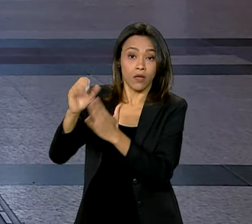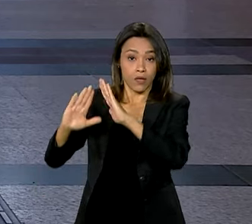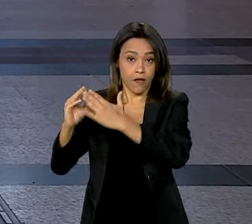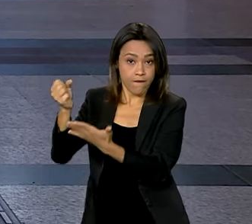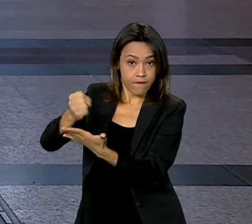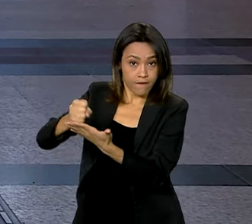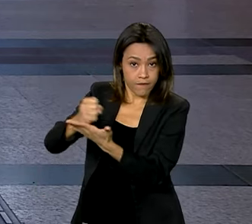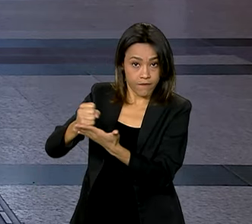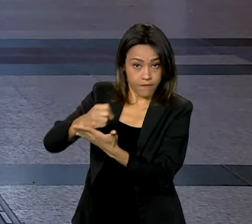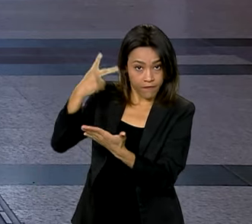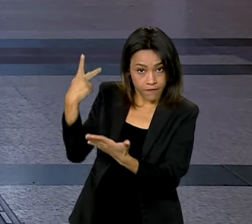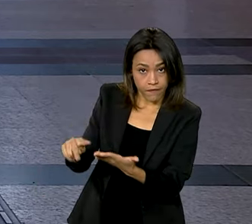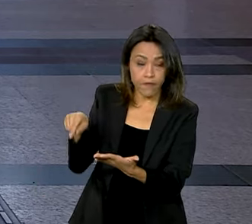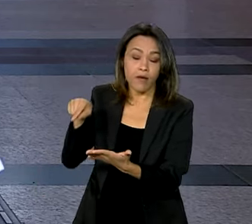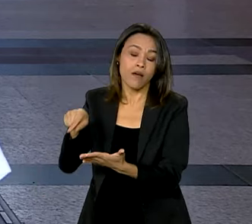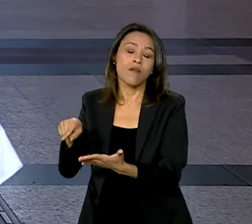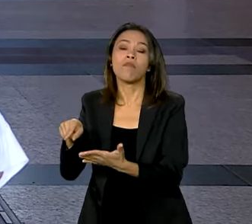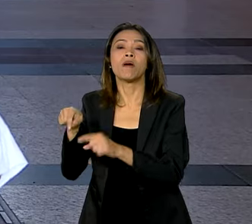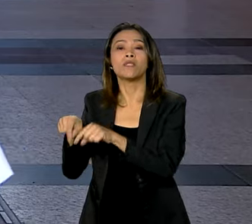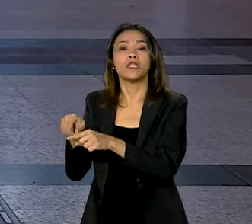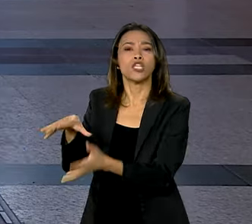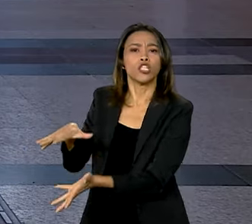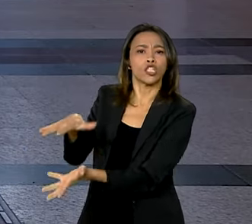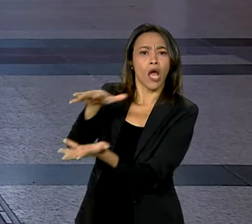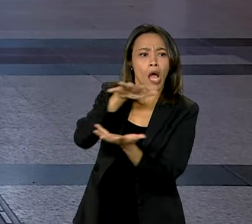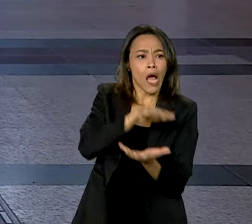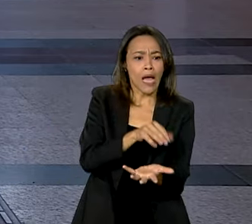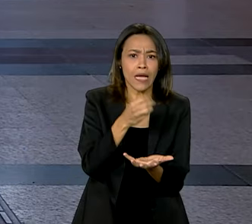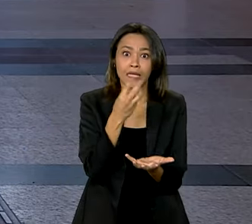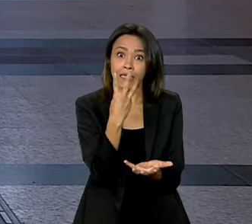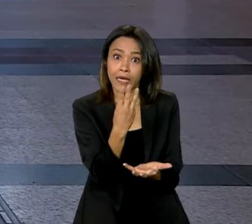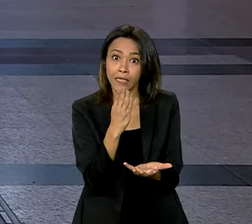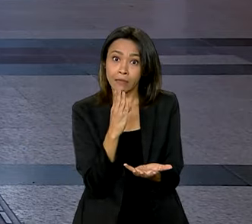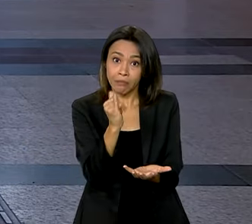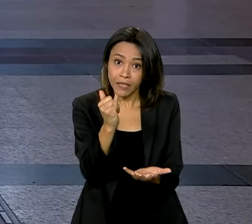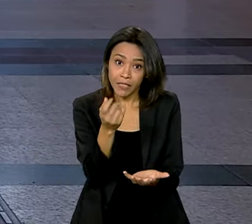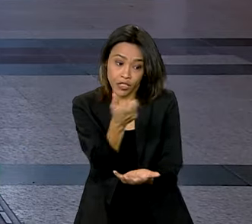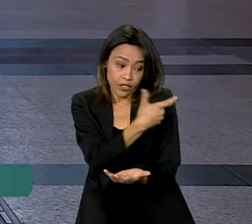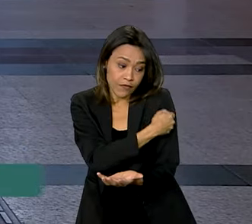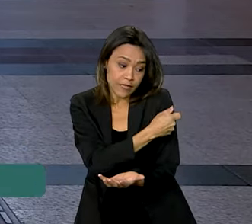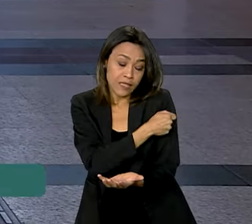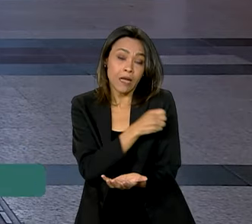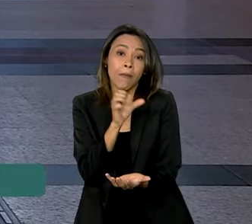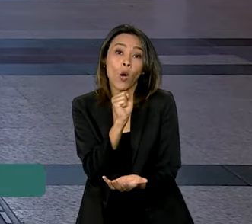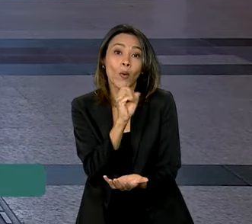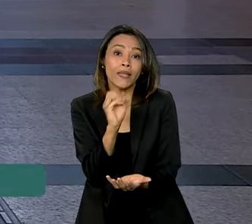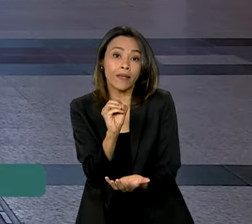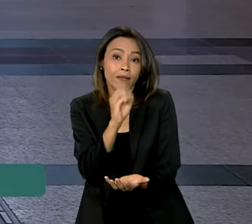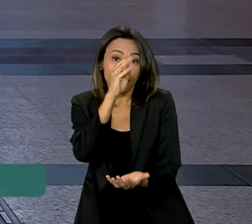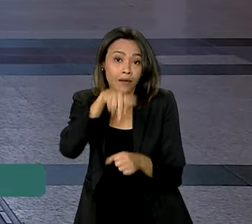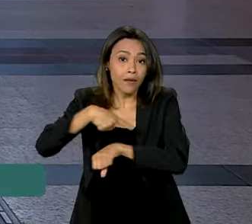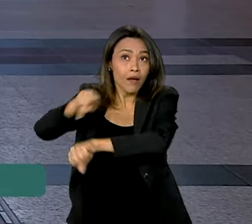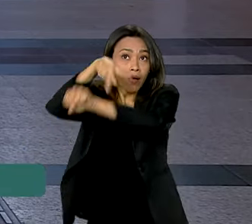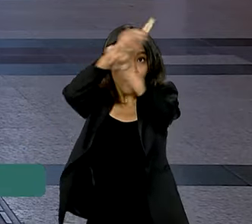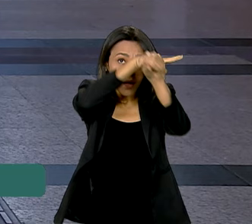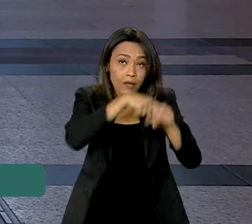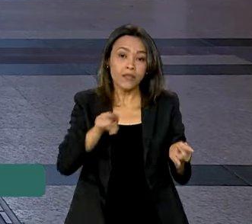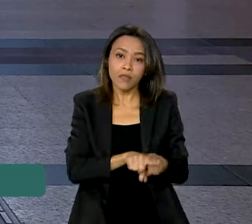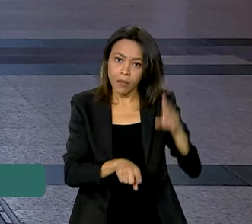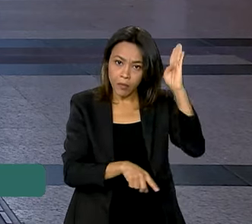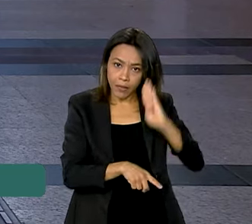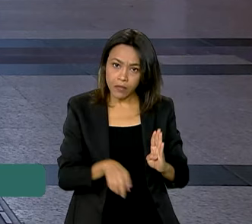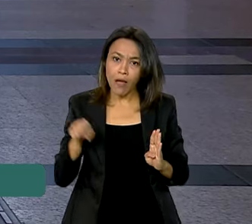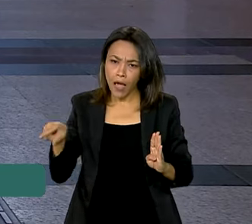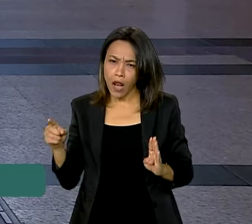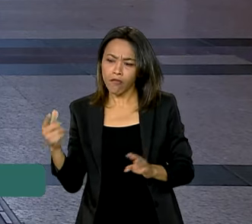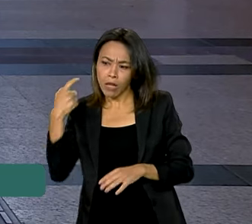a pandemia de Covid-19 forneceu 3 bilhões de vacinas para 80 países, incluindo o Brasil, informou que vai